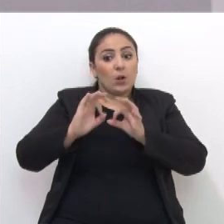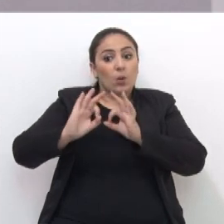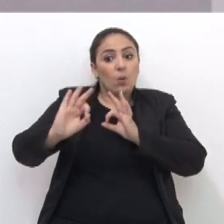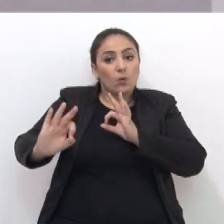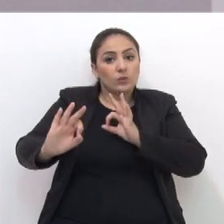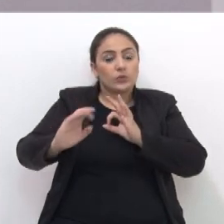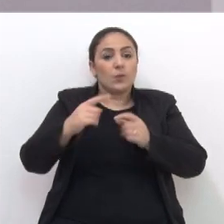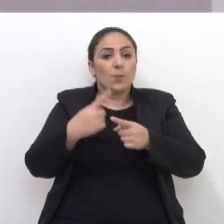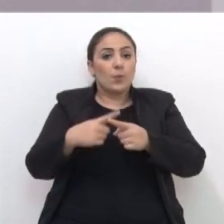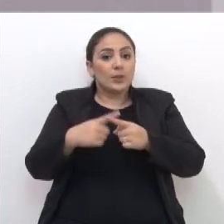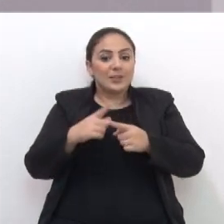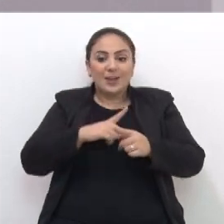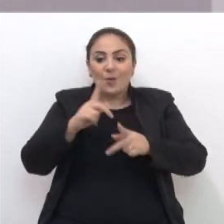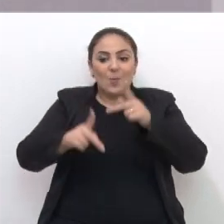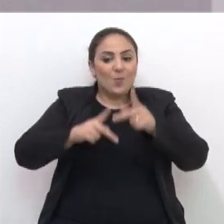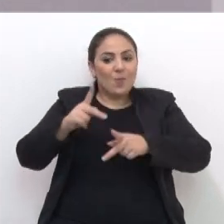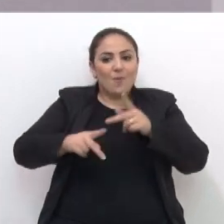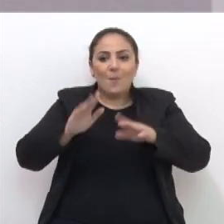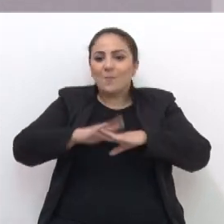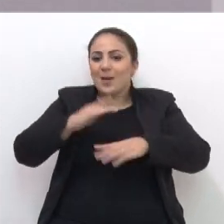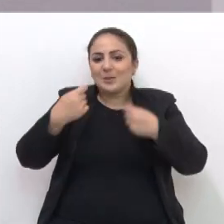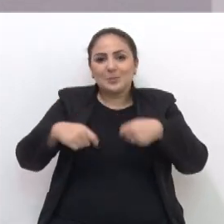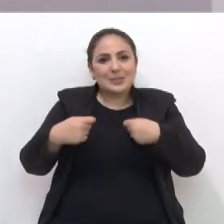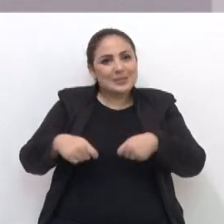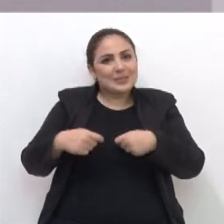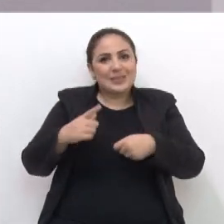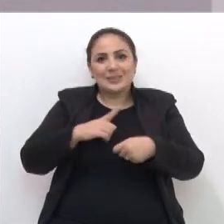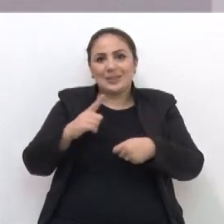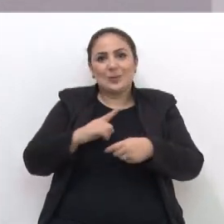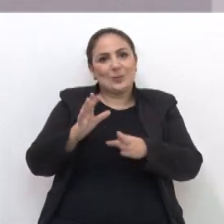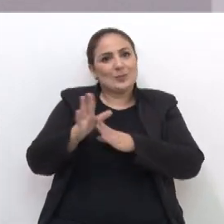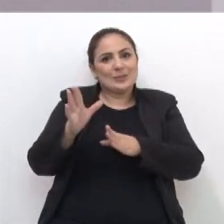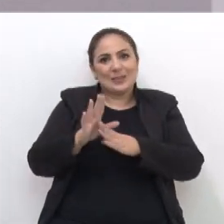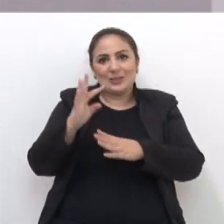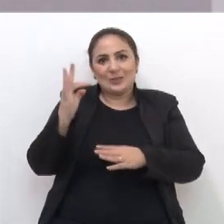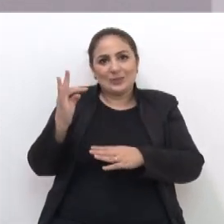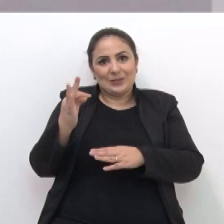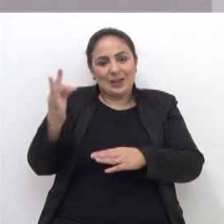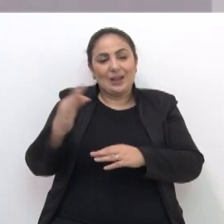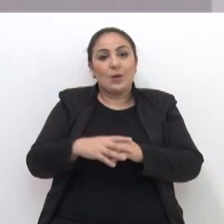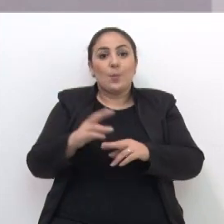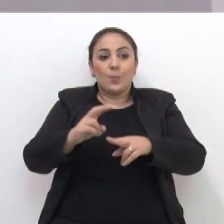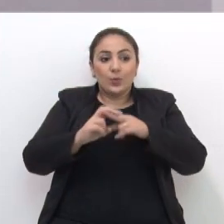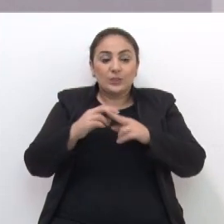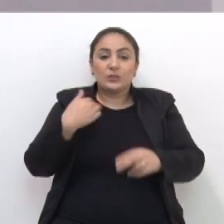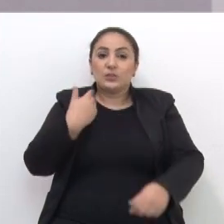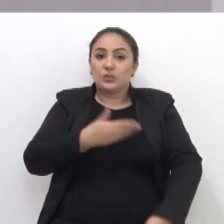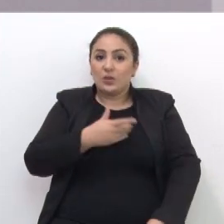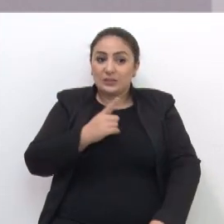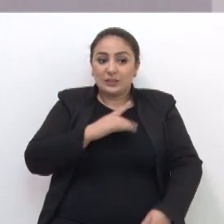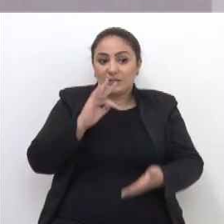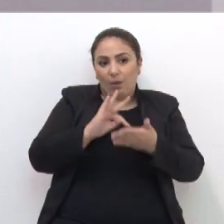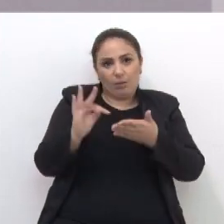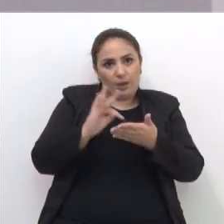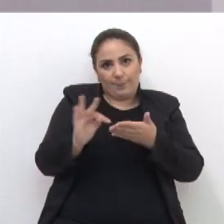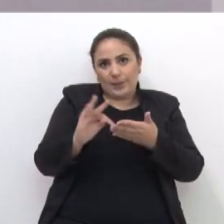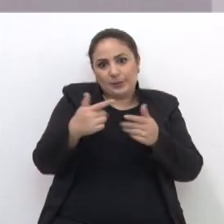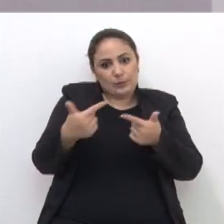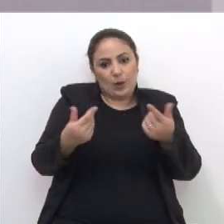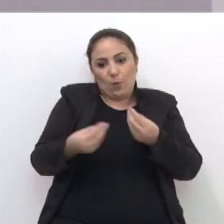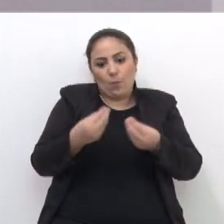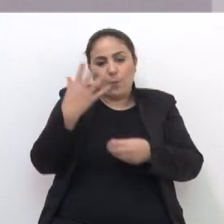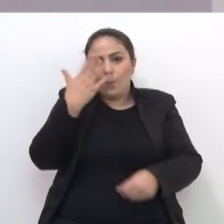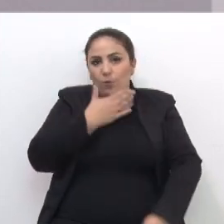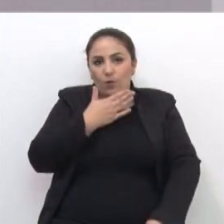centro tem carro ou são pessoas de um poder aquisitivo um pouco maior do que quem mora no final da vila, nos fundos